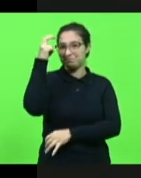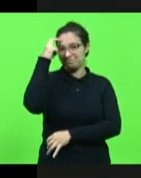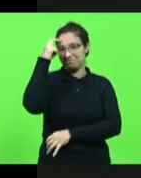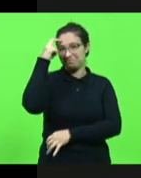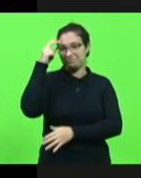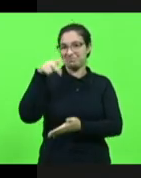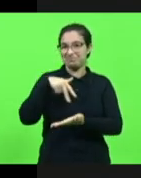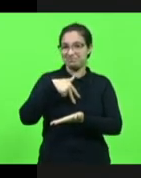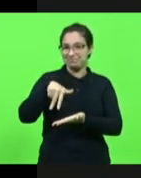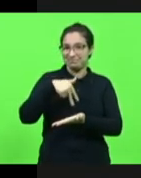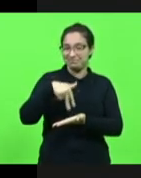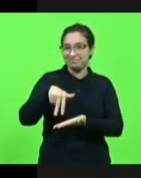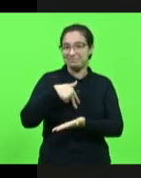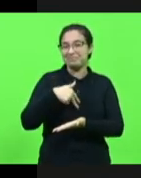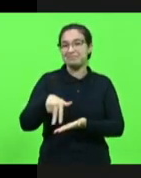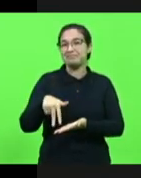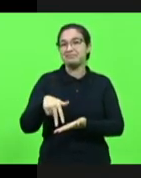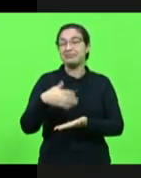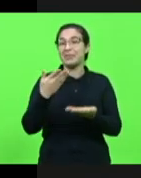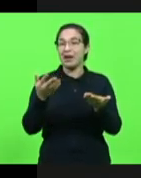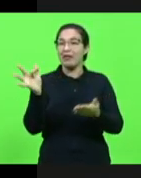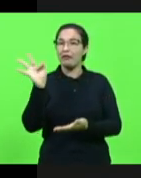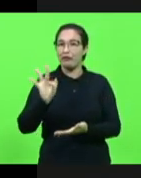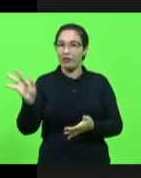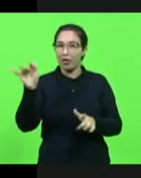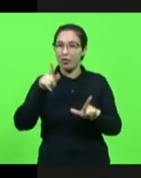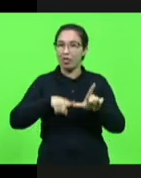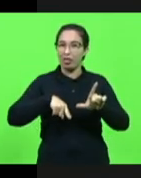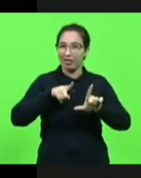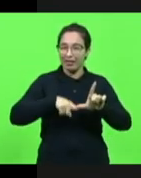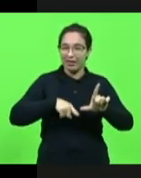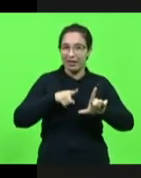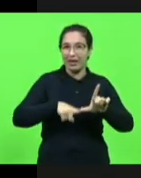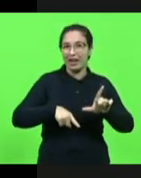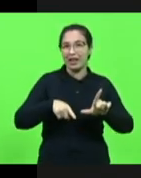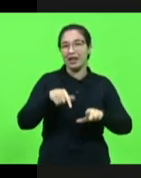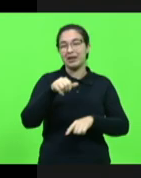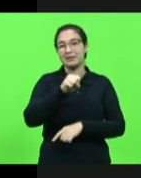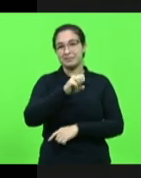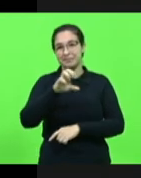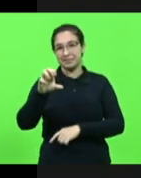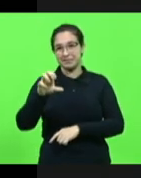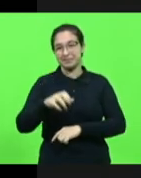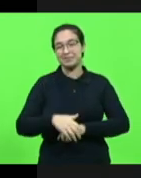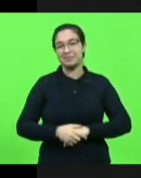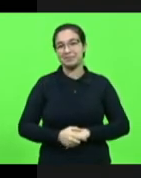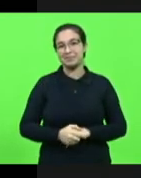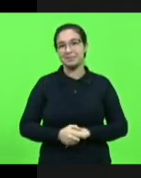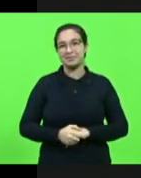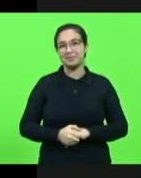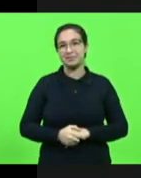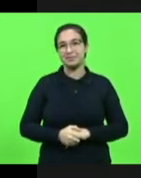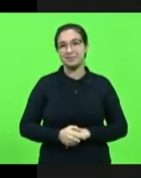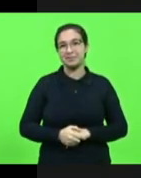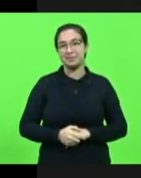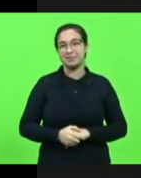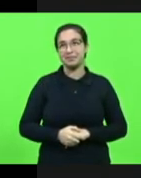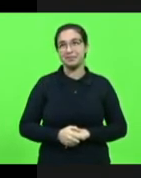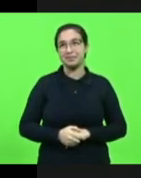arte, da Academia de Letras de Santa Catarina. Moacir Pereira